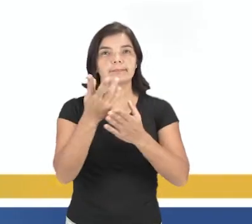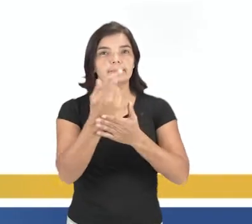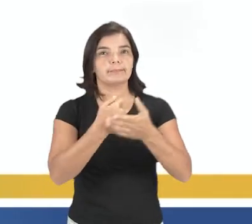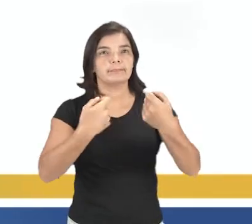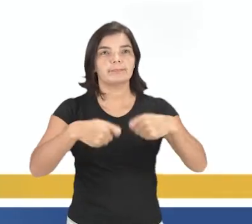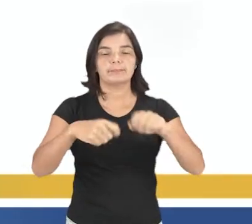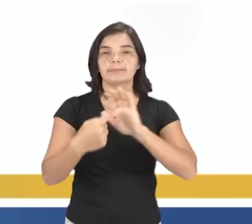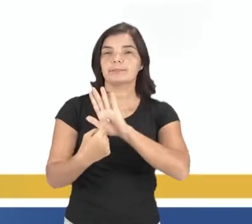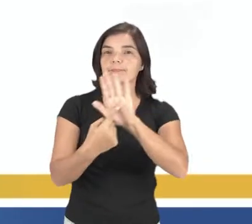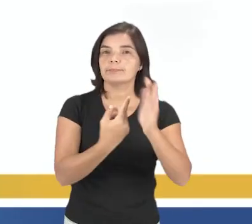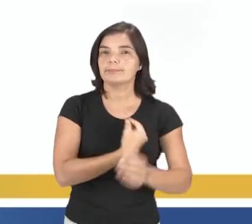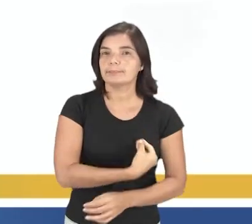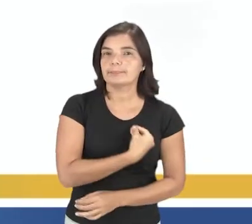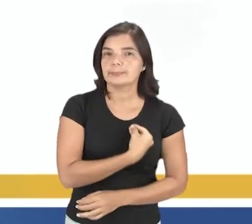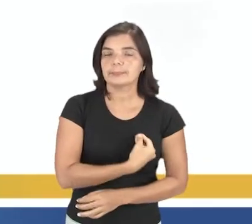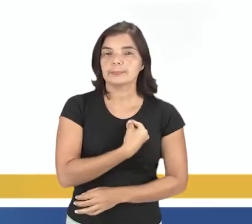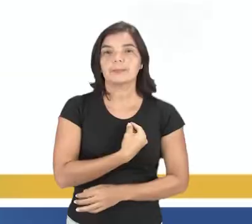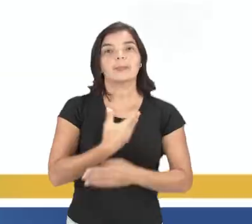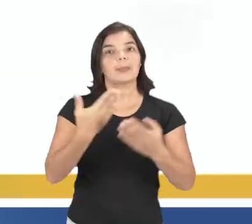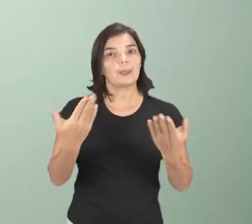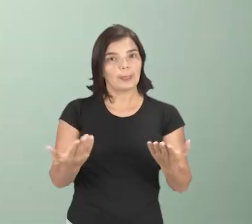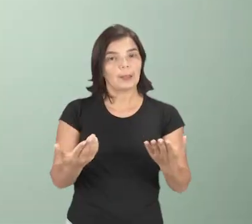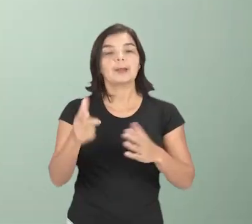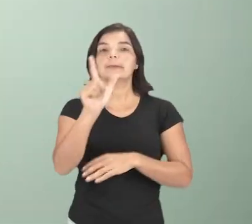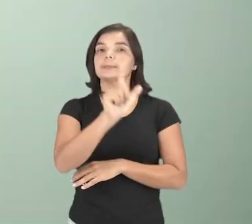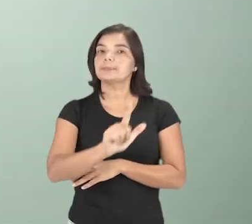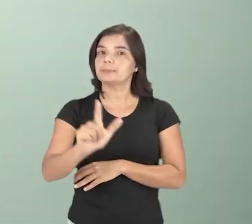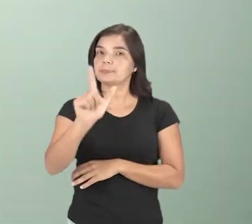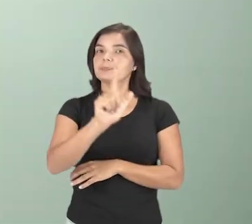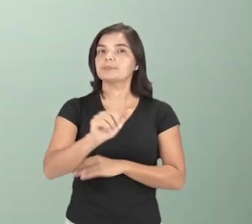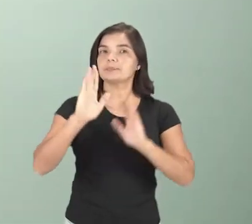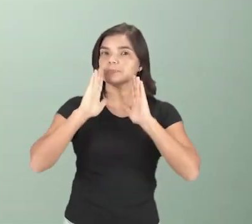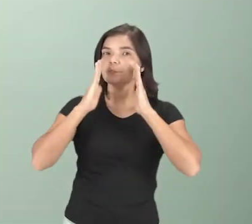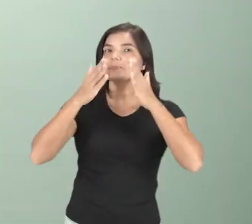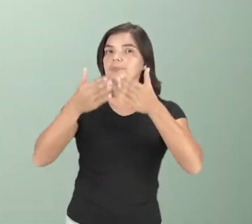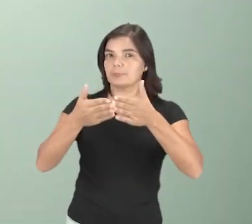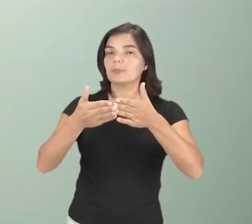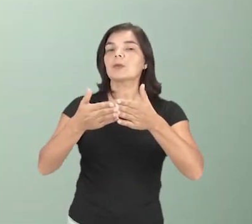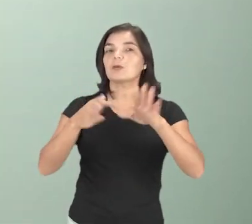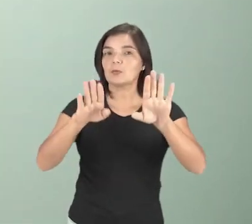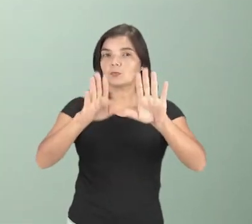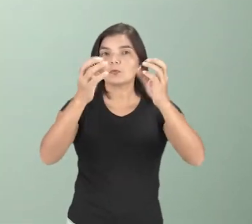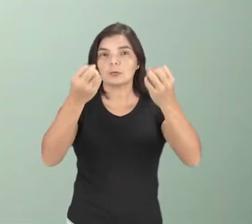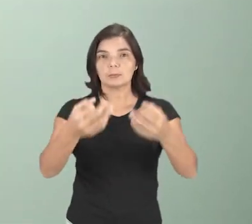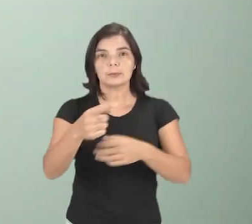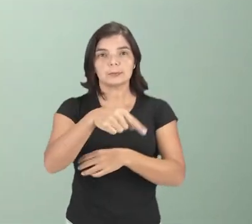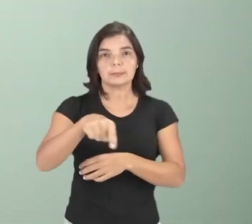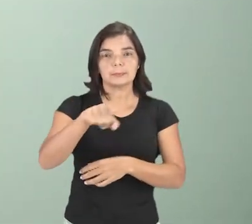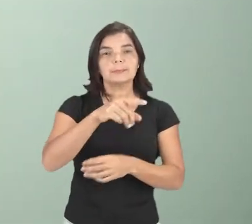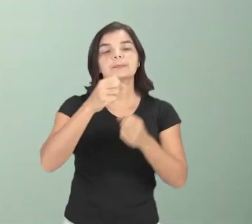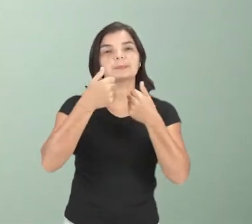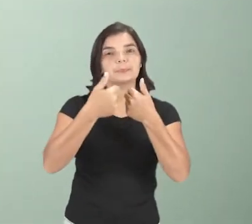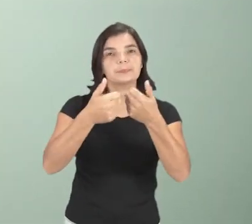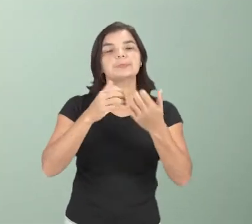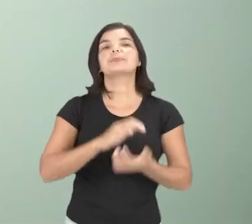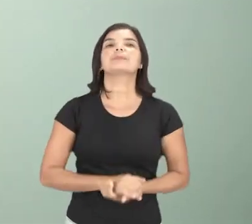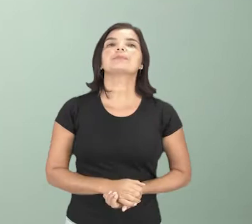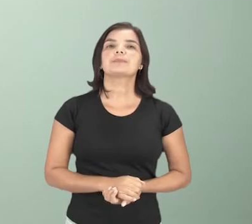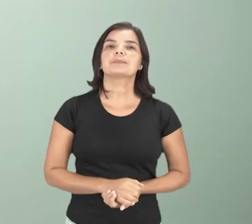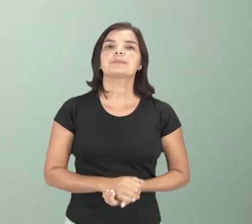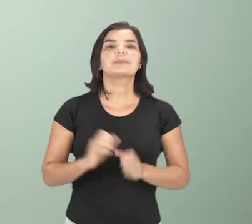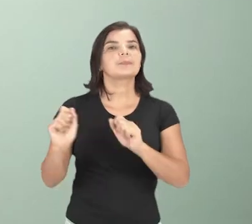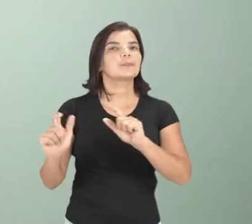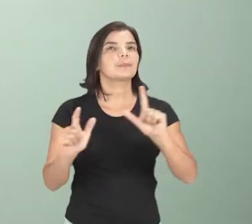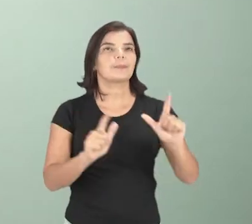da arte à necessidade de expressar a vida. Então nós vamos ter uma literatura mais focada nesses elementos que eu falei para vocês. Tudo bem? Vamos